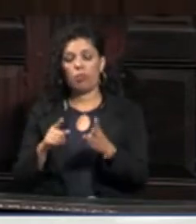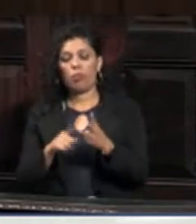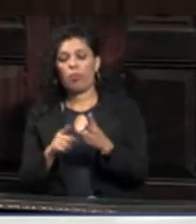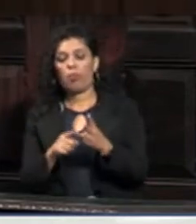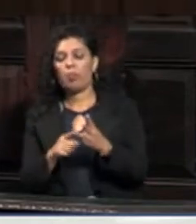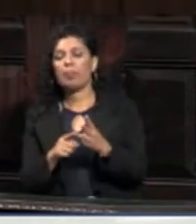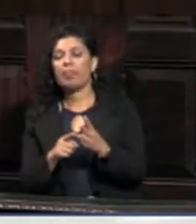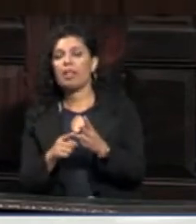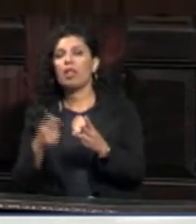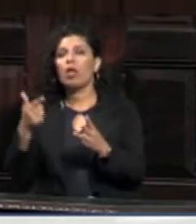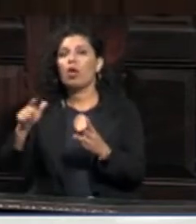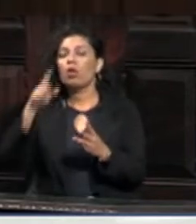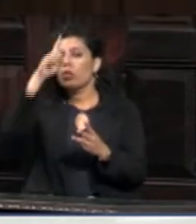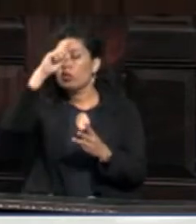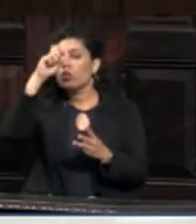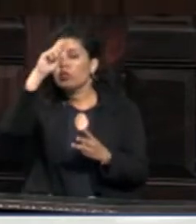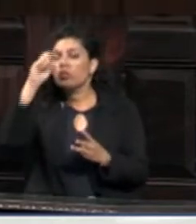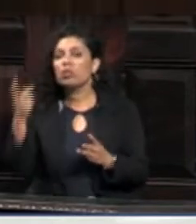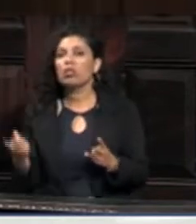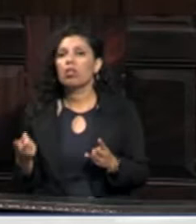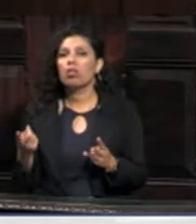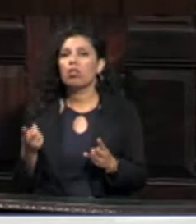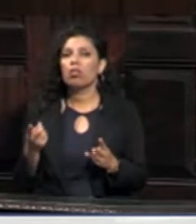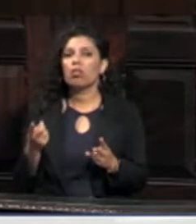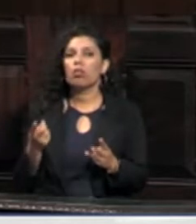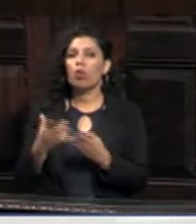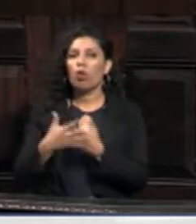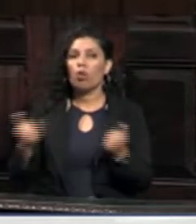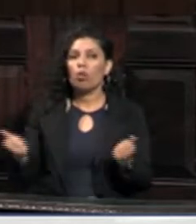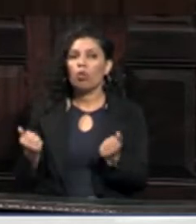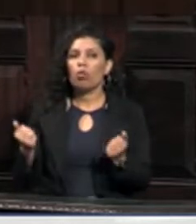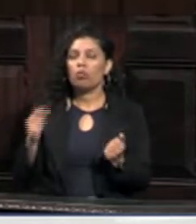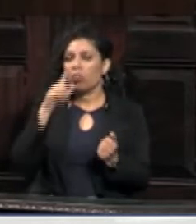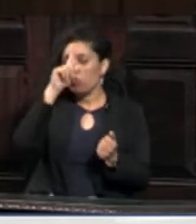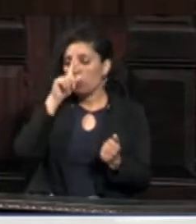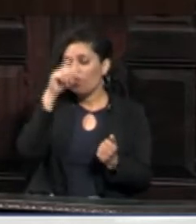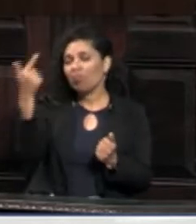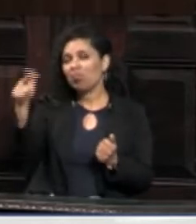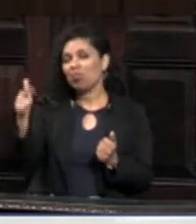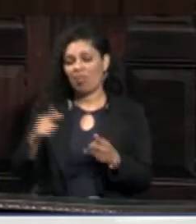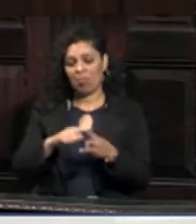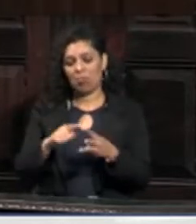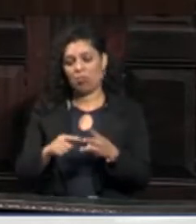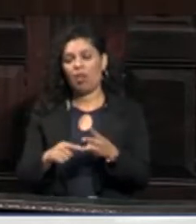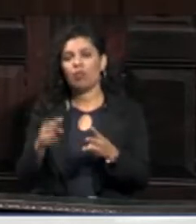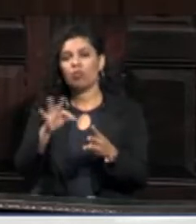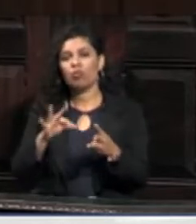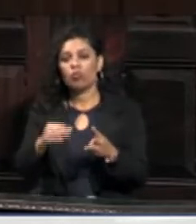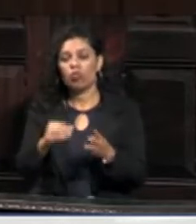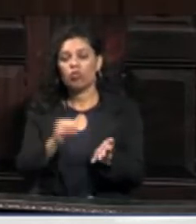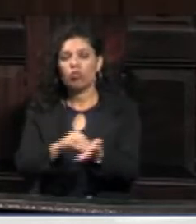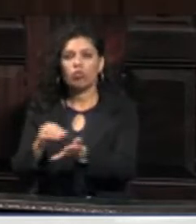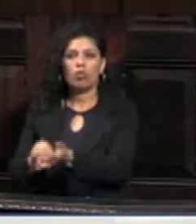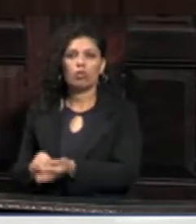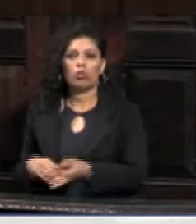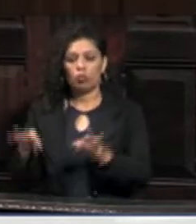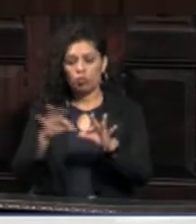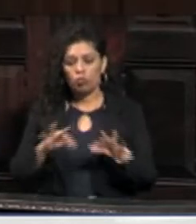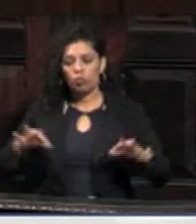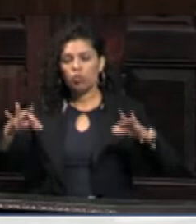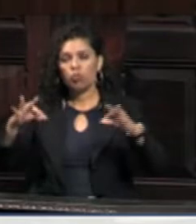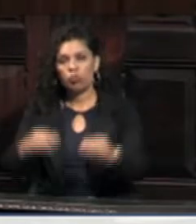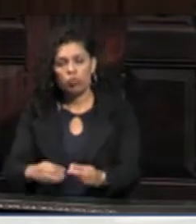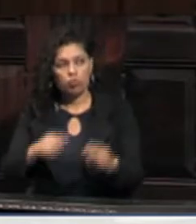Janeiro, a maior rede pública de unidades em toda a América